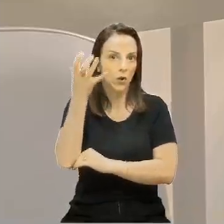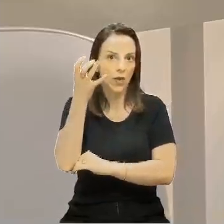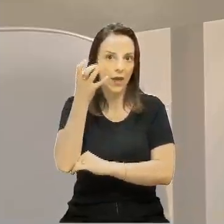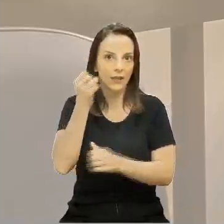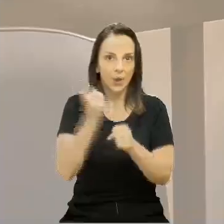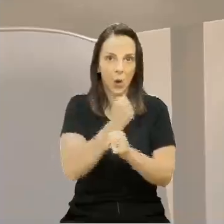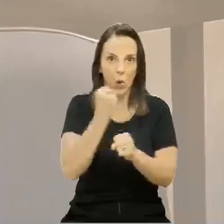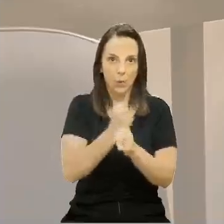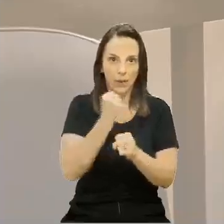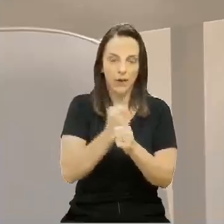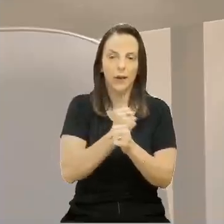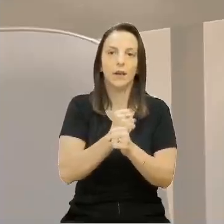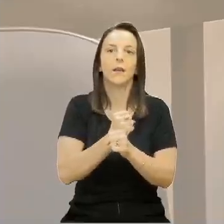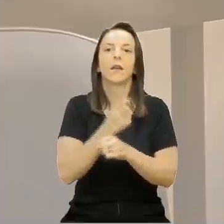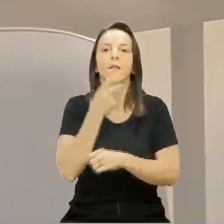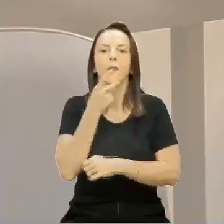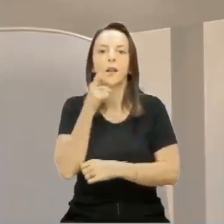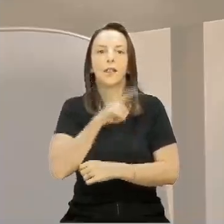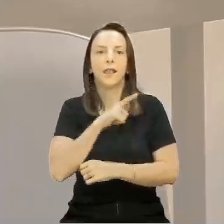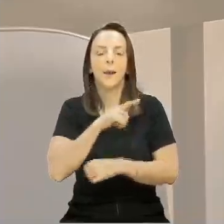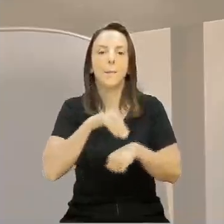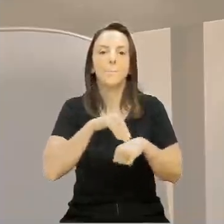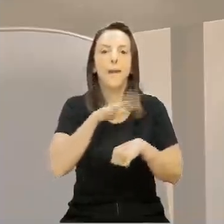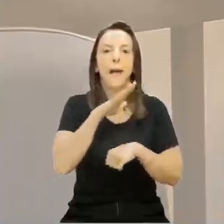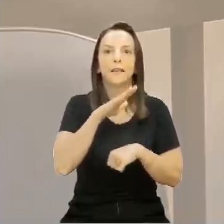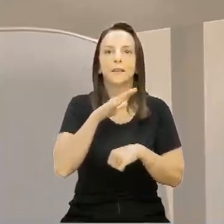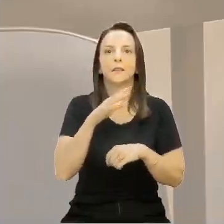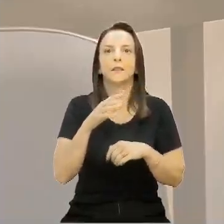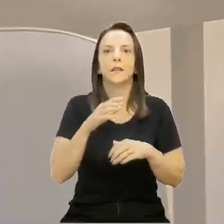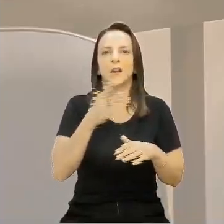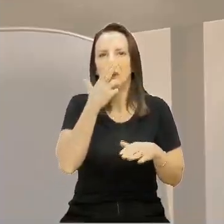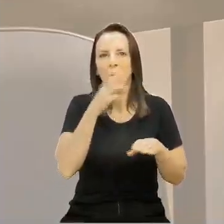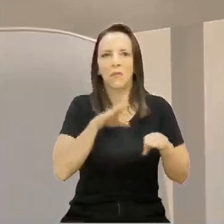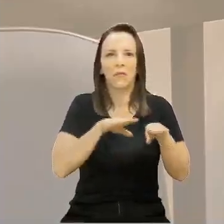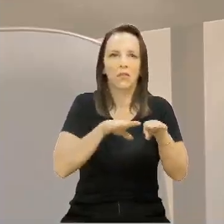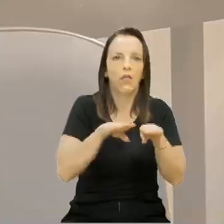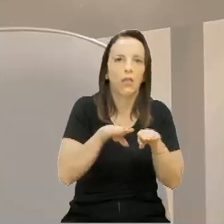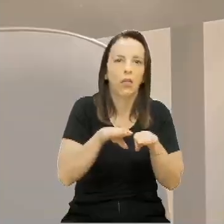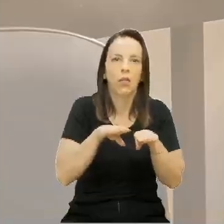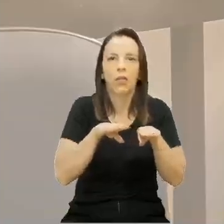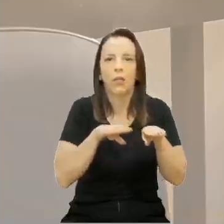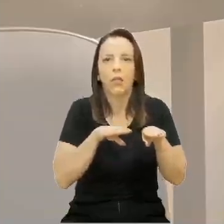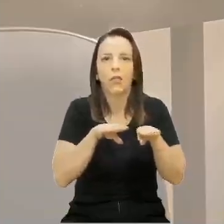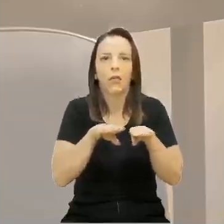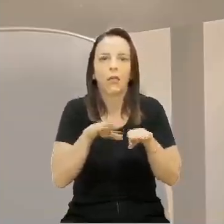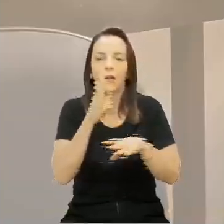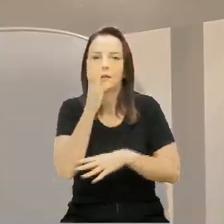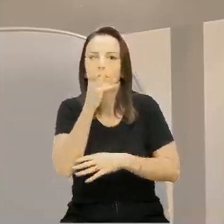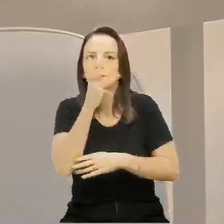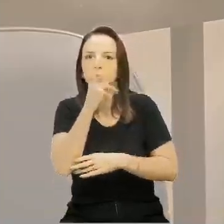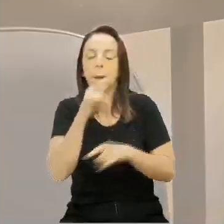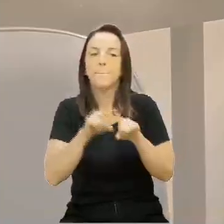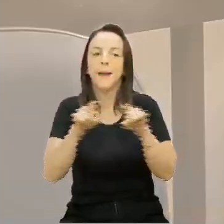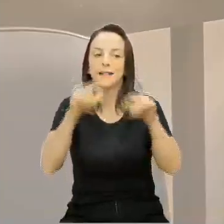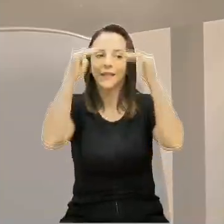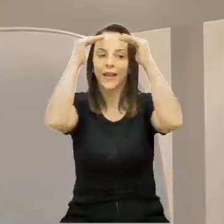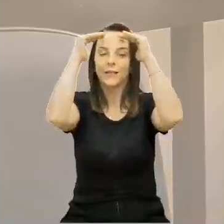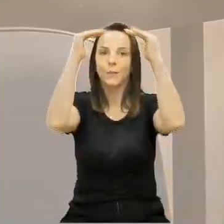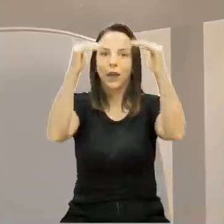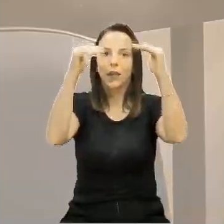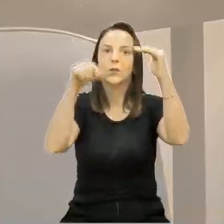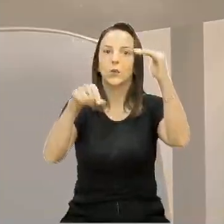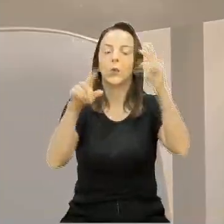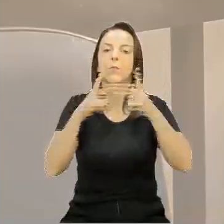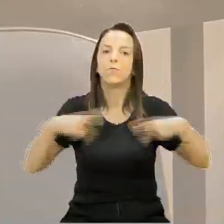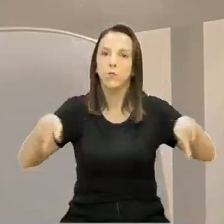já foi citado, mais tranqueira. Menos ônibus, mais tranqueira. Agora, o respeito da população também tem que existir. Eu